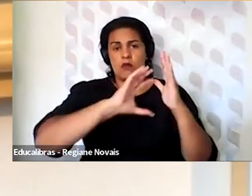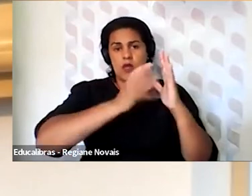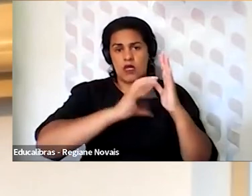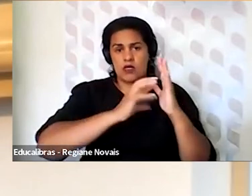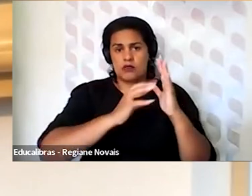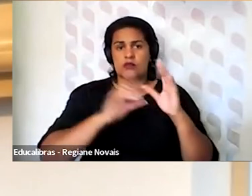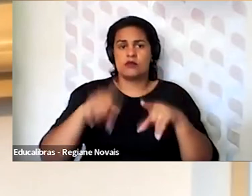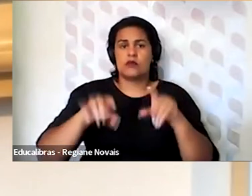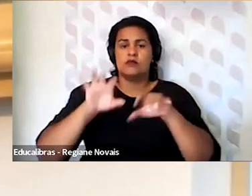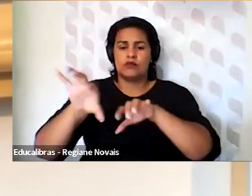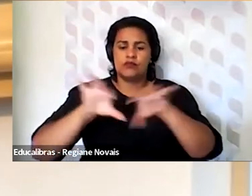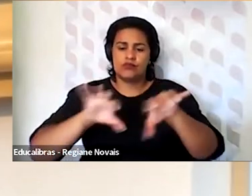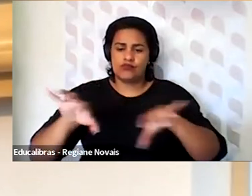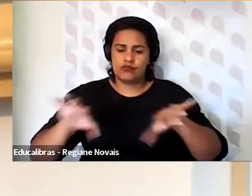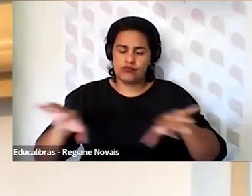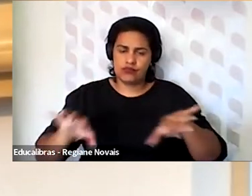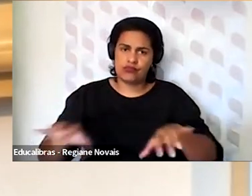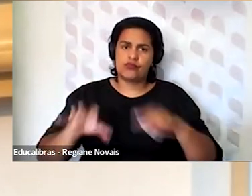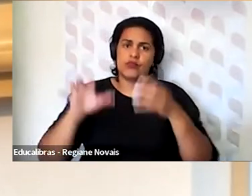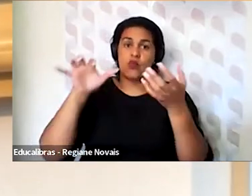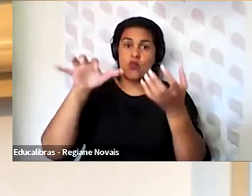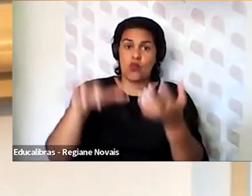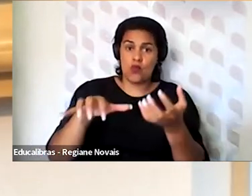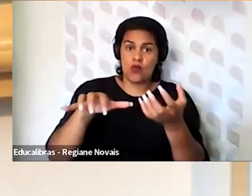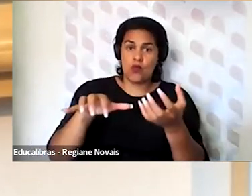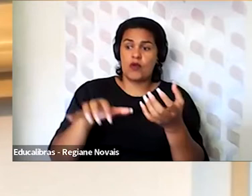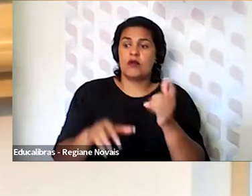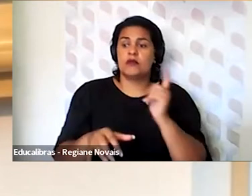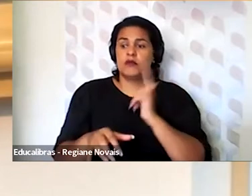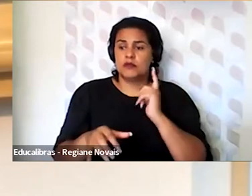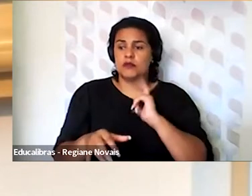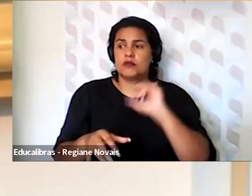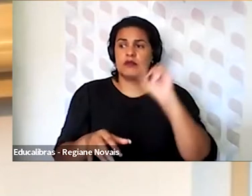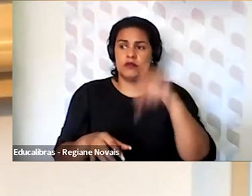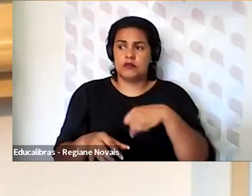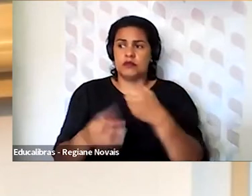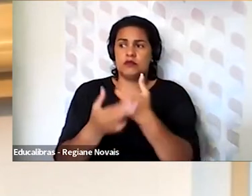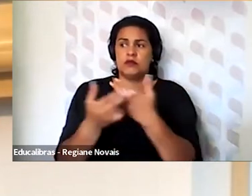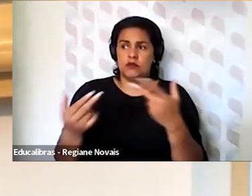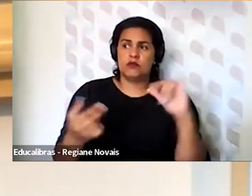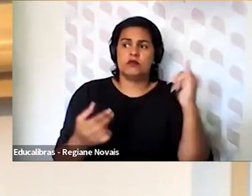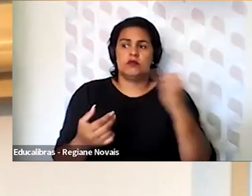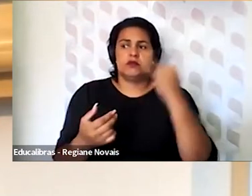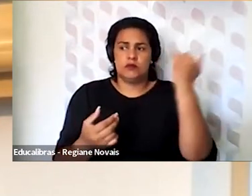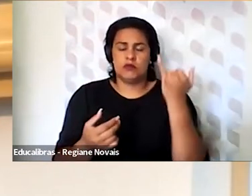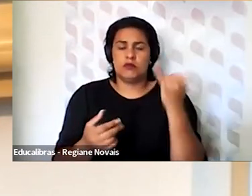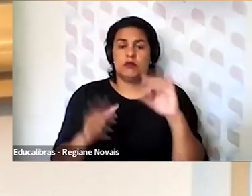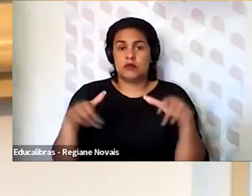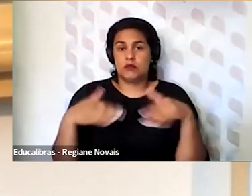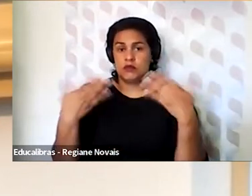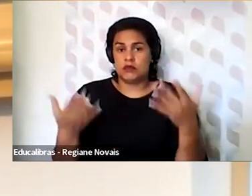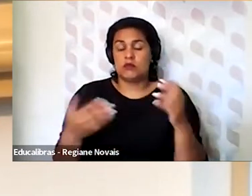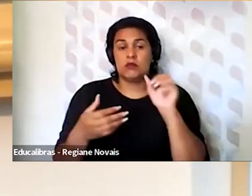fragmentado e com um Congresso que tem atribuições importantes. E se há um ponto onde houve